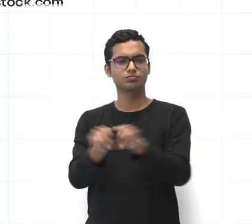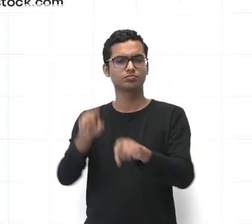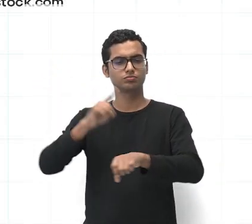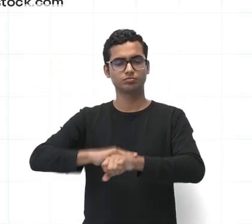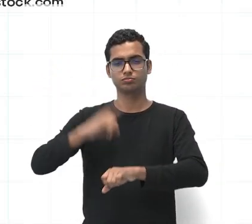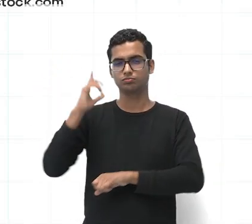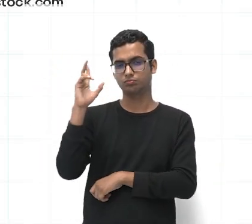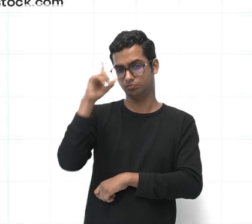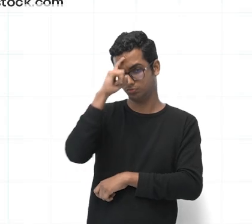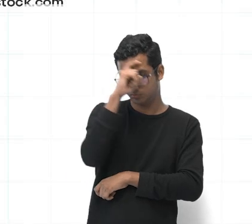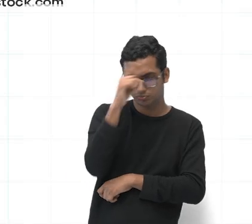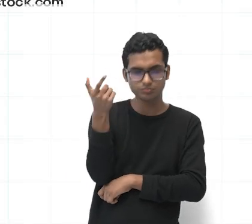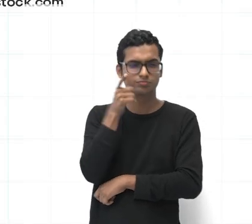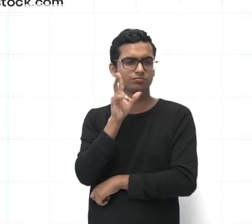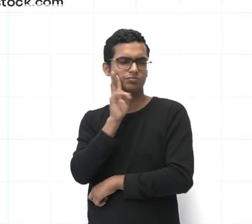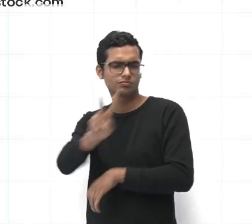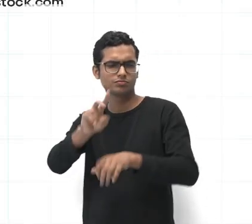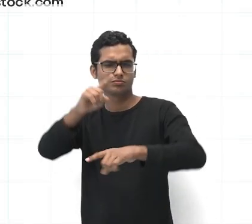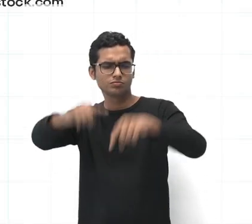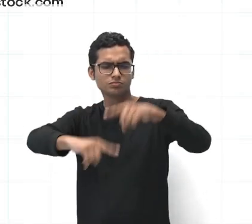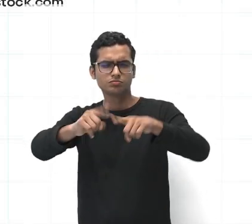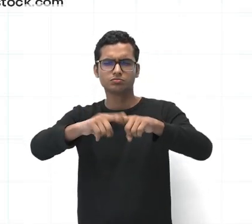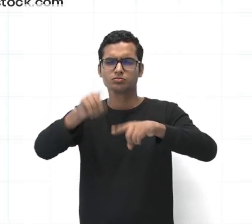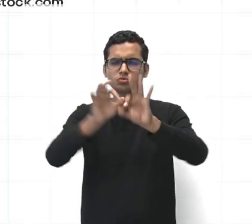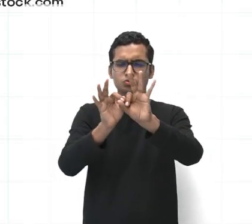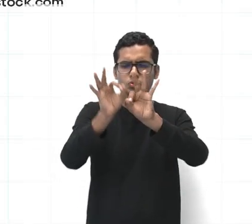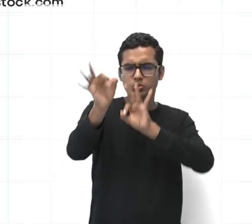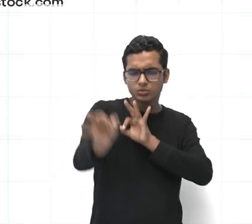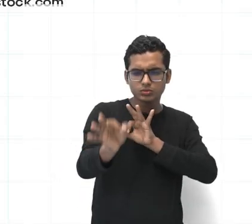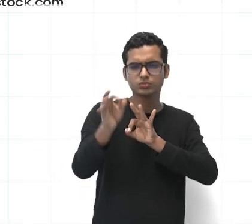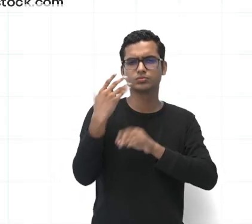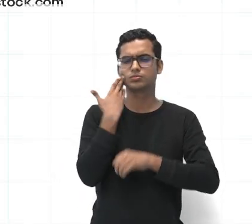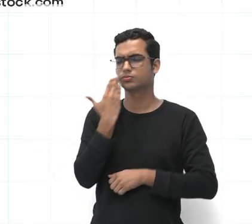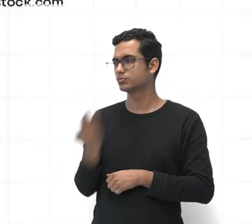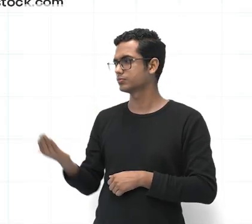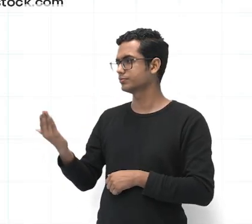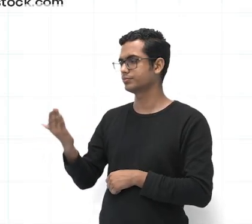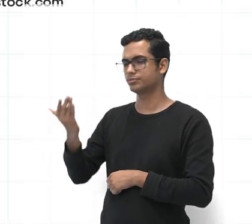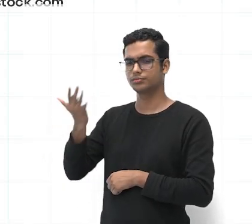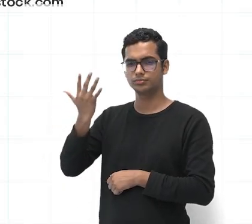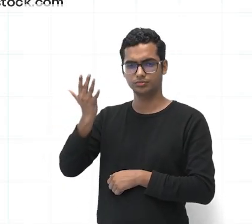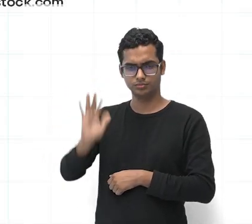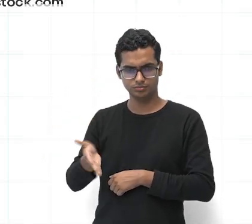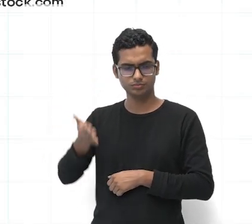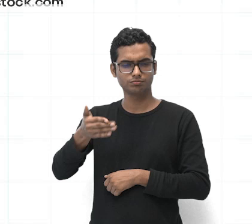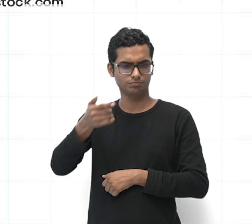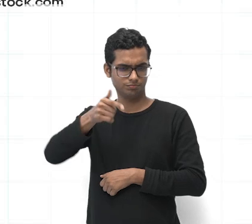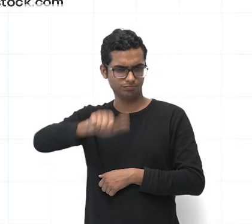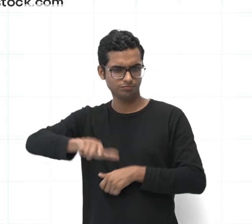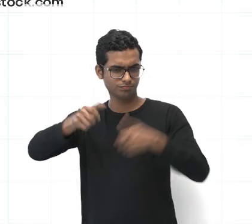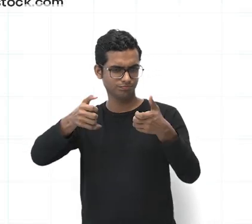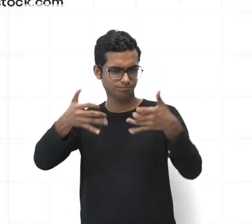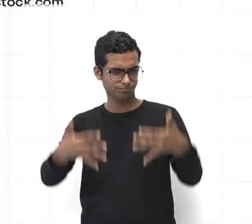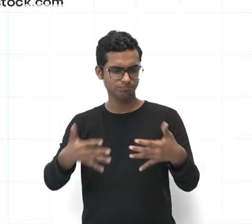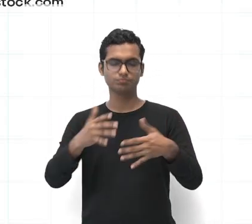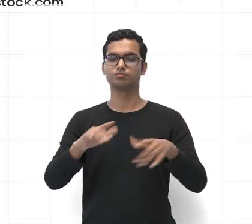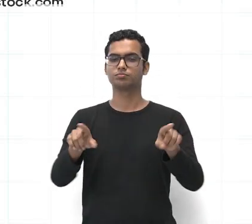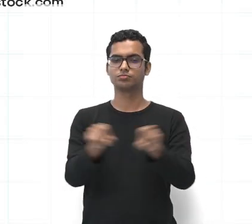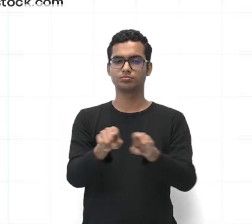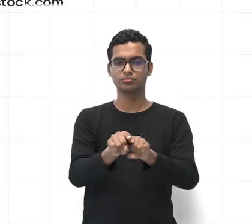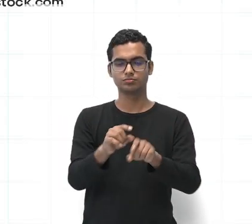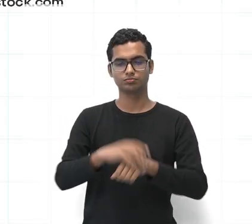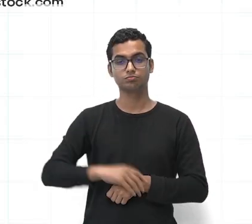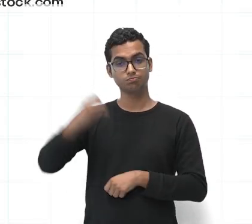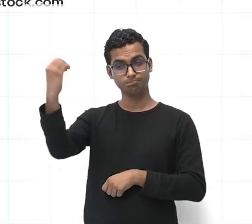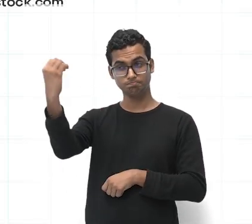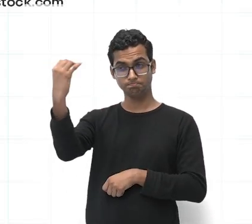de enxergar os objetos à distância, como eu falei para vocês, e estou reforçando agora. Os raios de luz